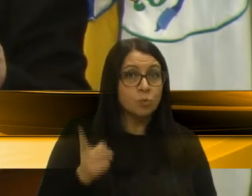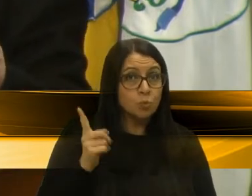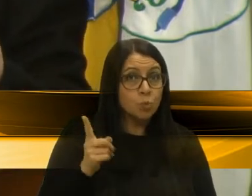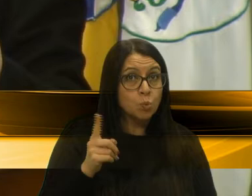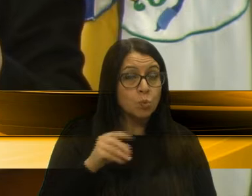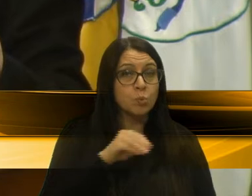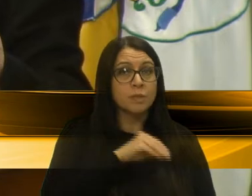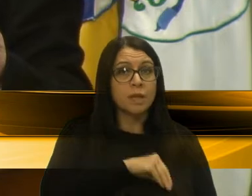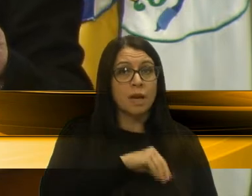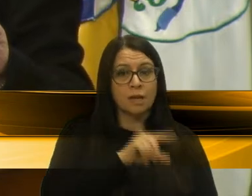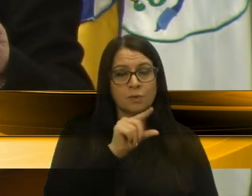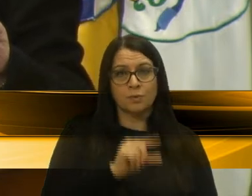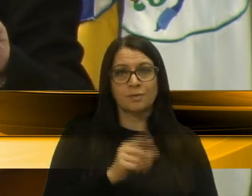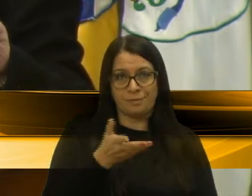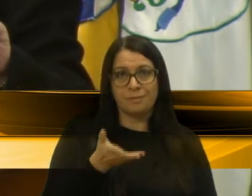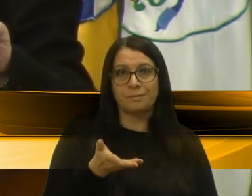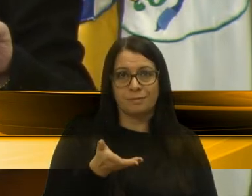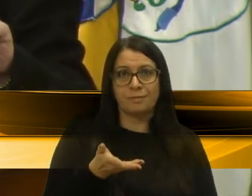salário mínimo.